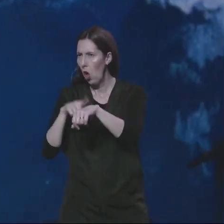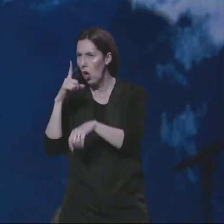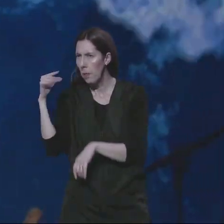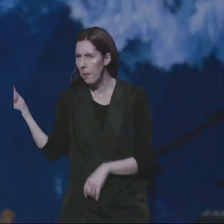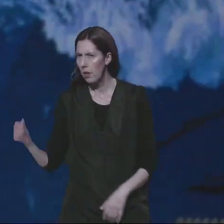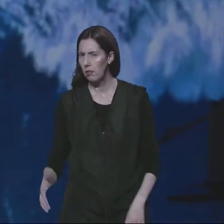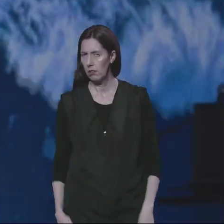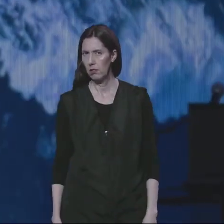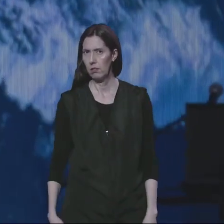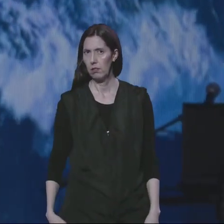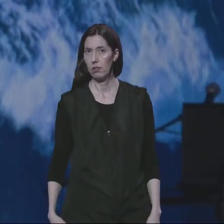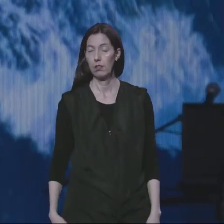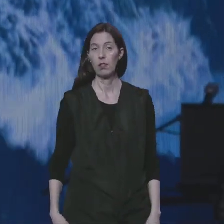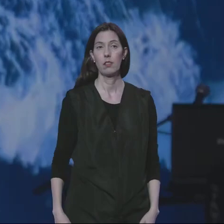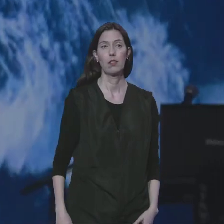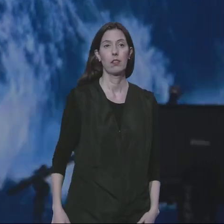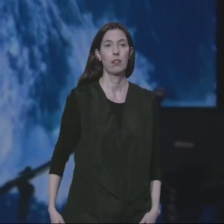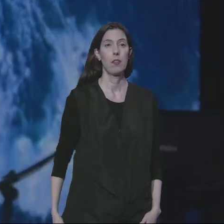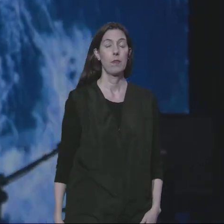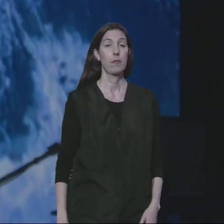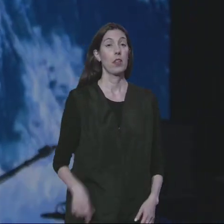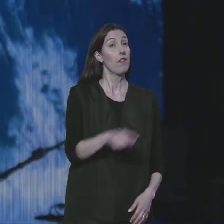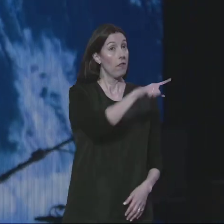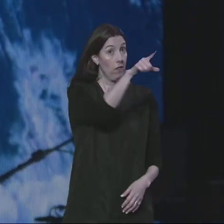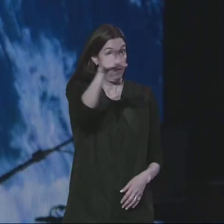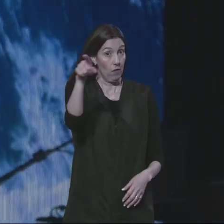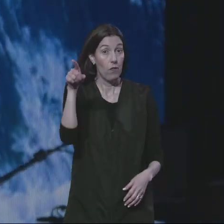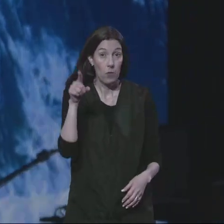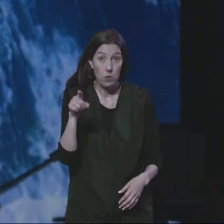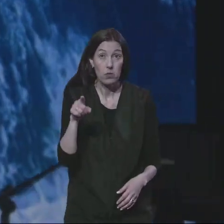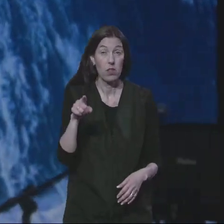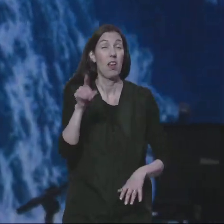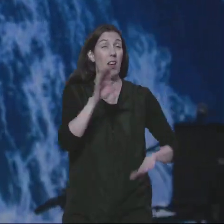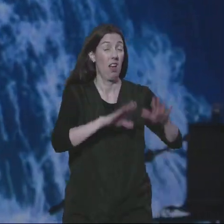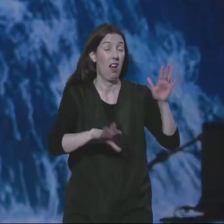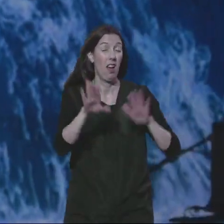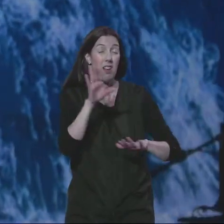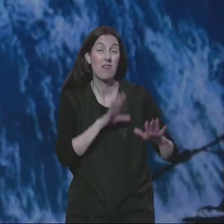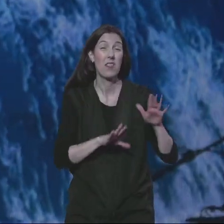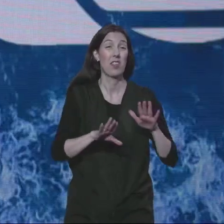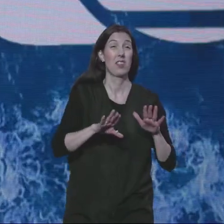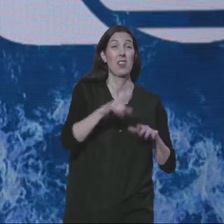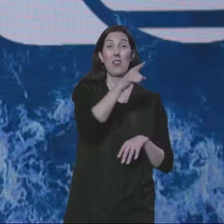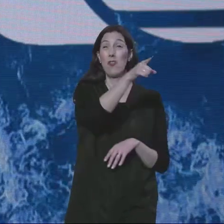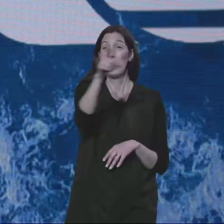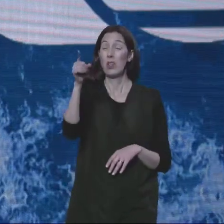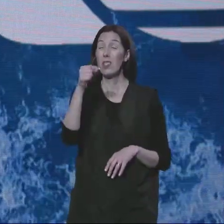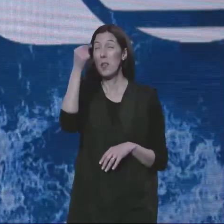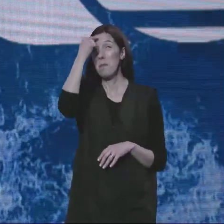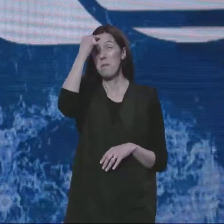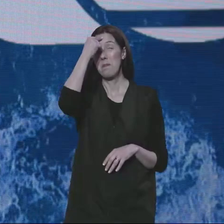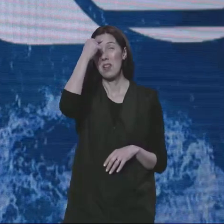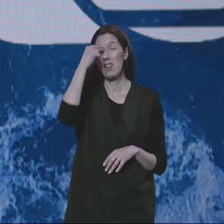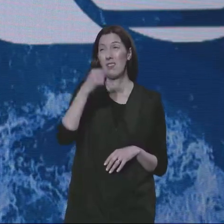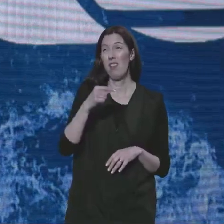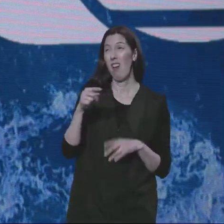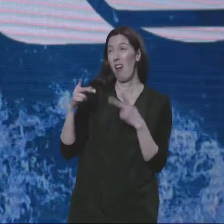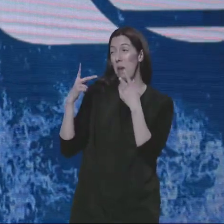a decisão que você tomar sobre esse sermão pode te custar milhões e milhões e milhões de anos.